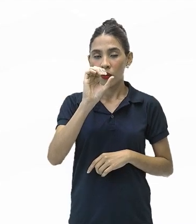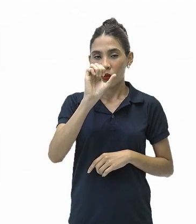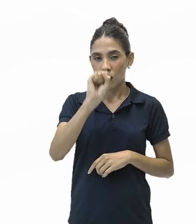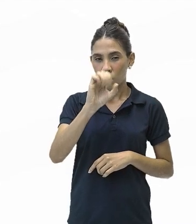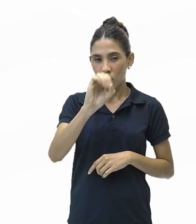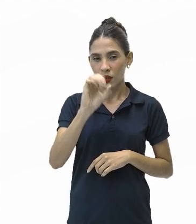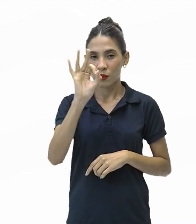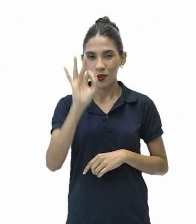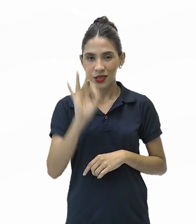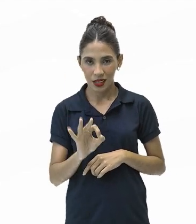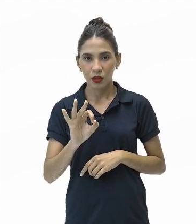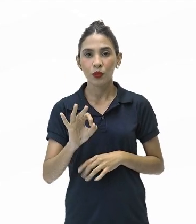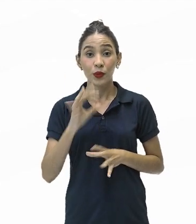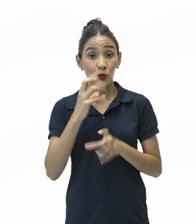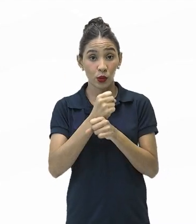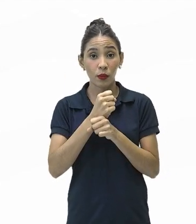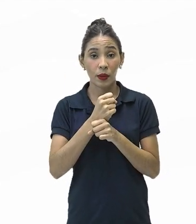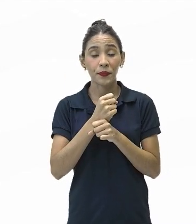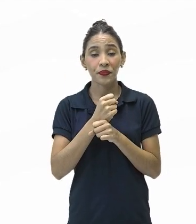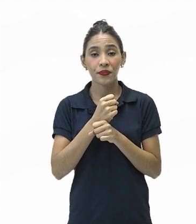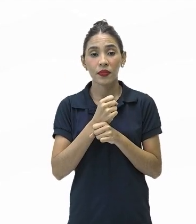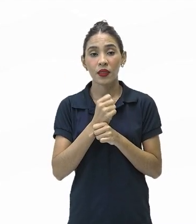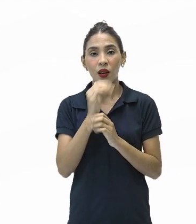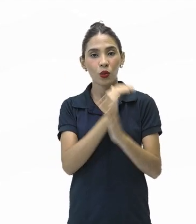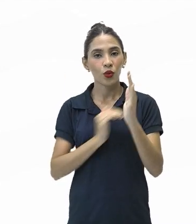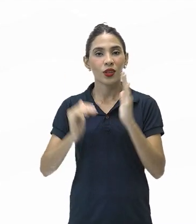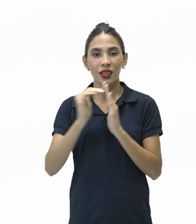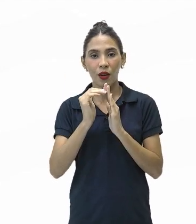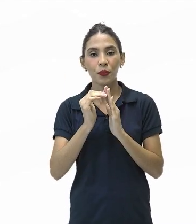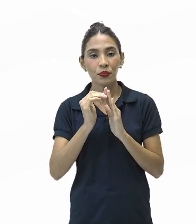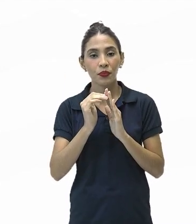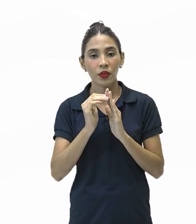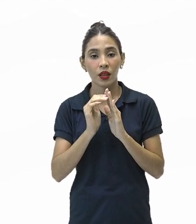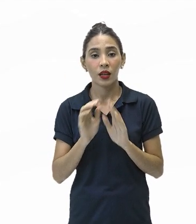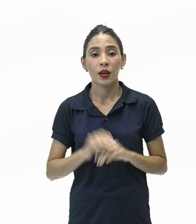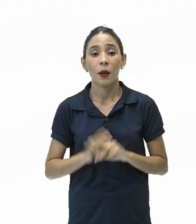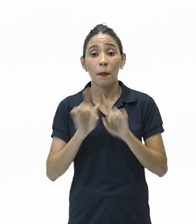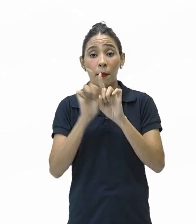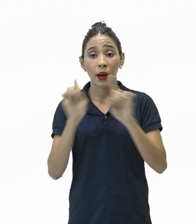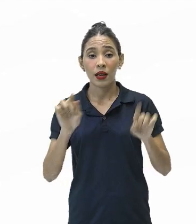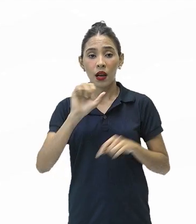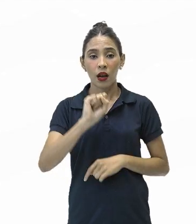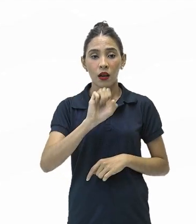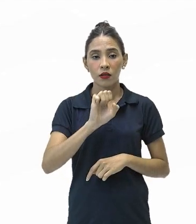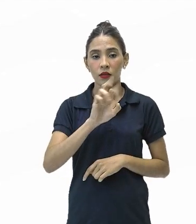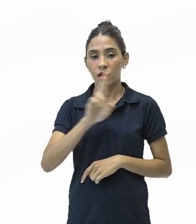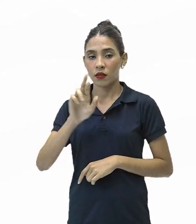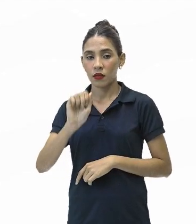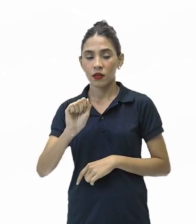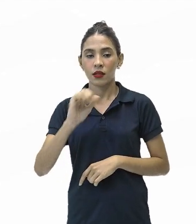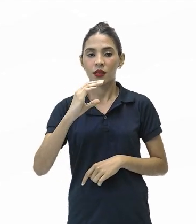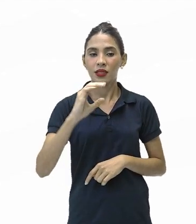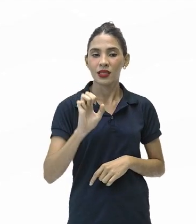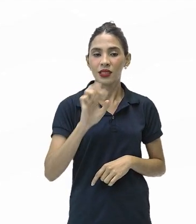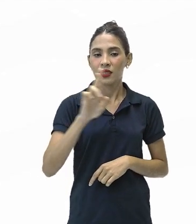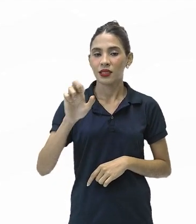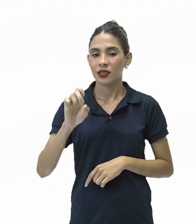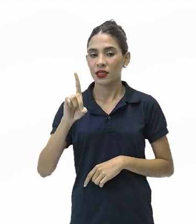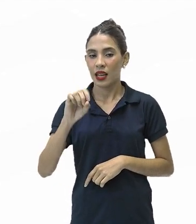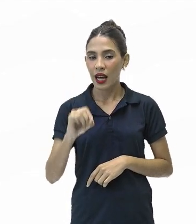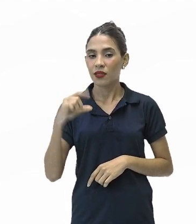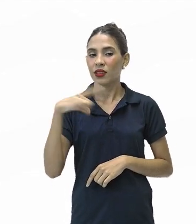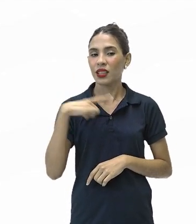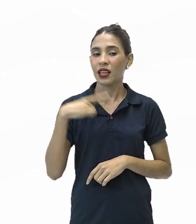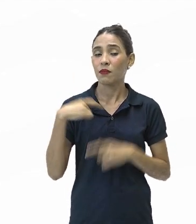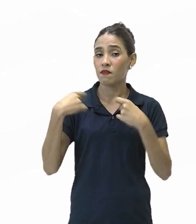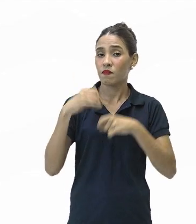sua totalidade, tá bom? Para o Cerrado, dentro da Amazônia Legal, nós temos aí uma porcentagem que deve